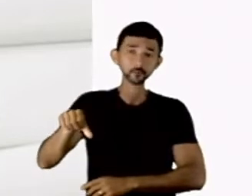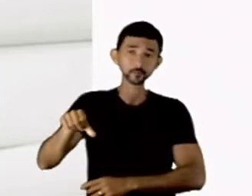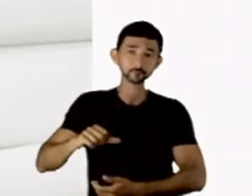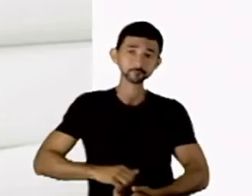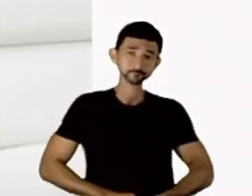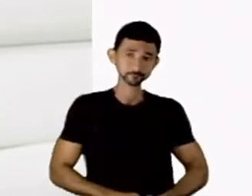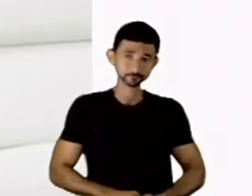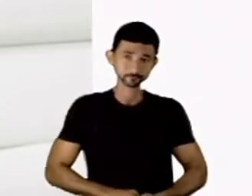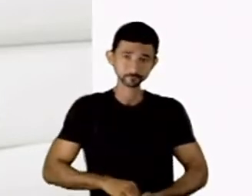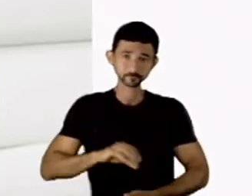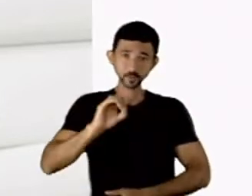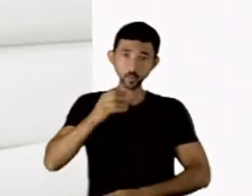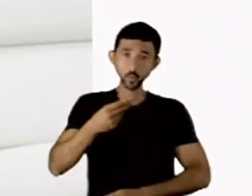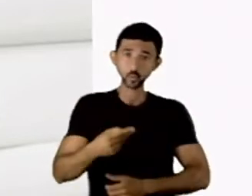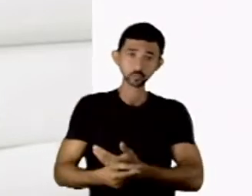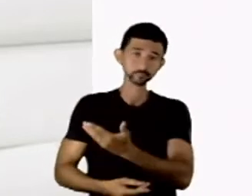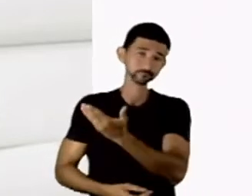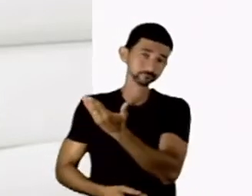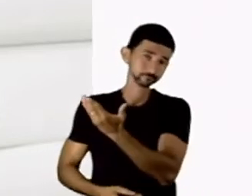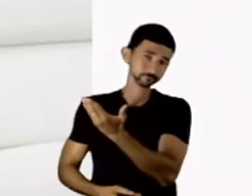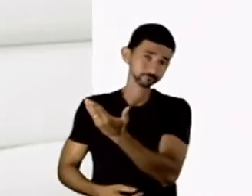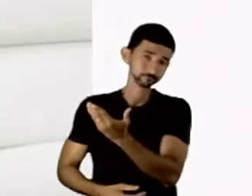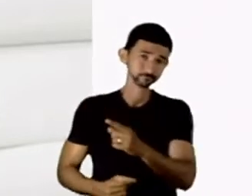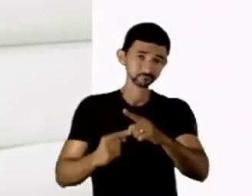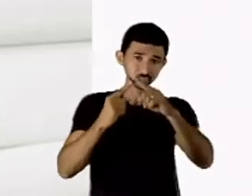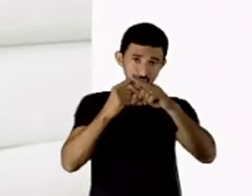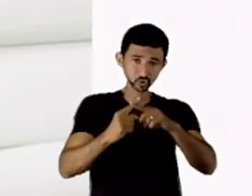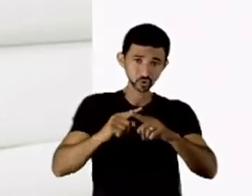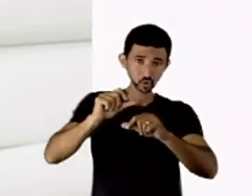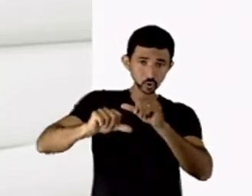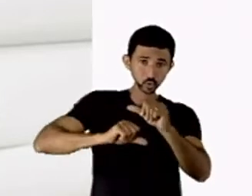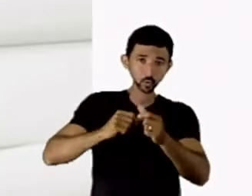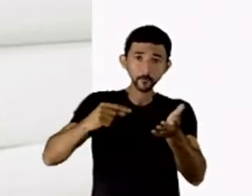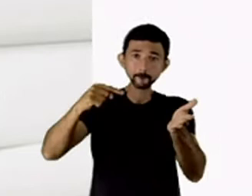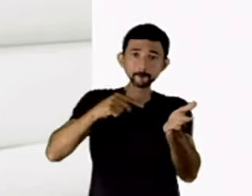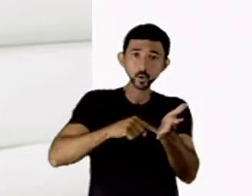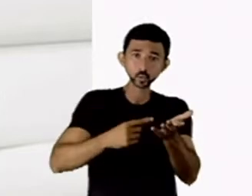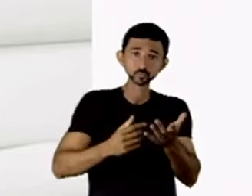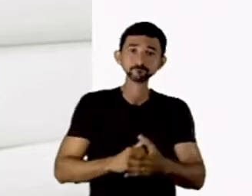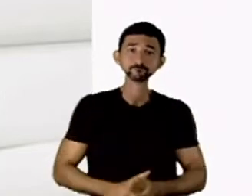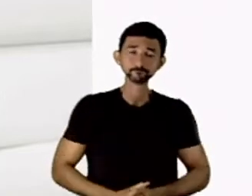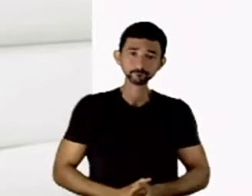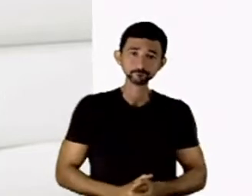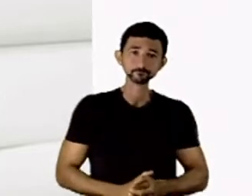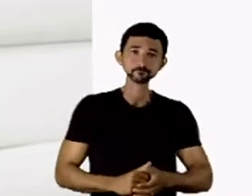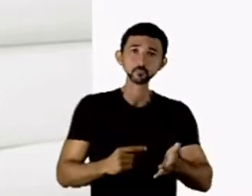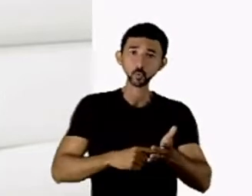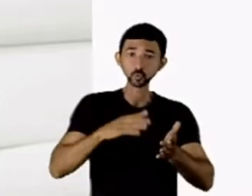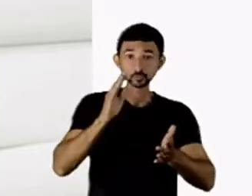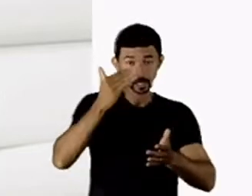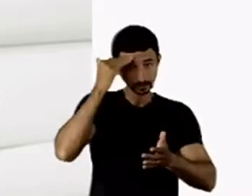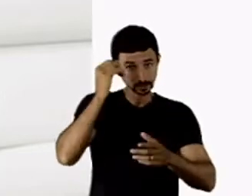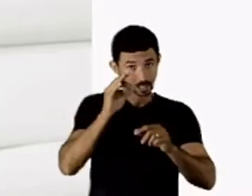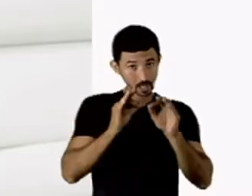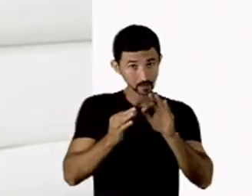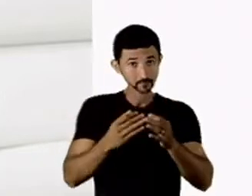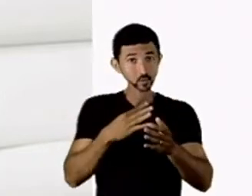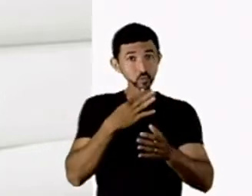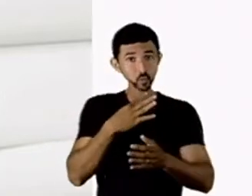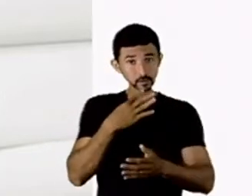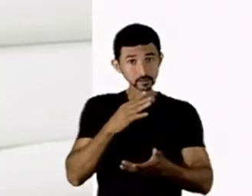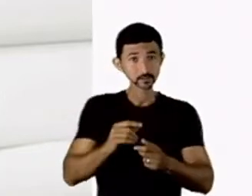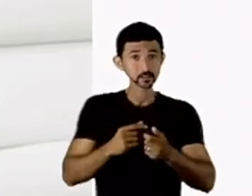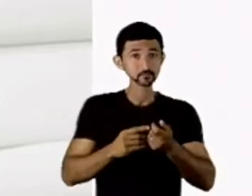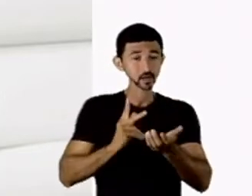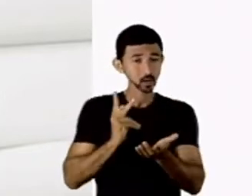aqui, só que eu substituí o X pelo pontinho. Esse pontinho você já tem que se familiarizar,